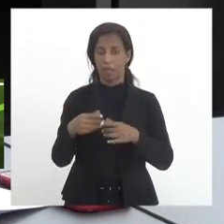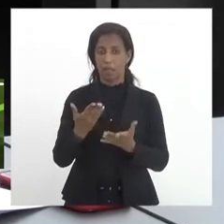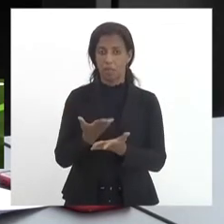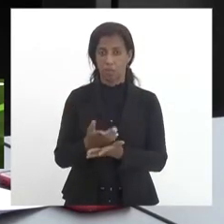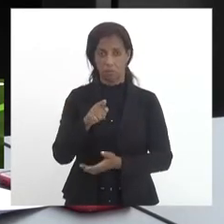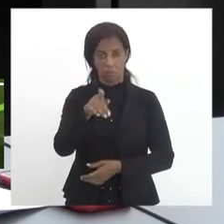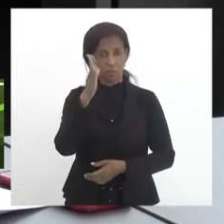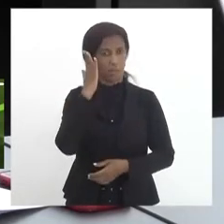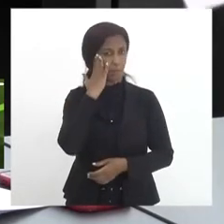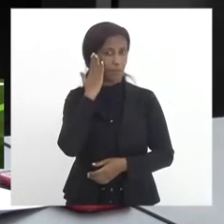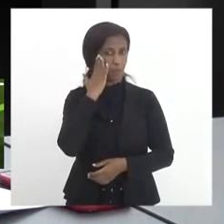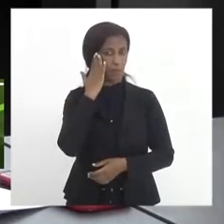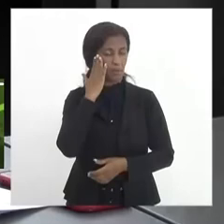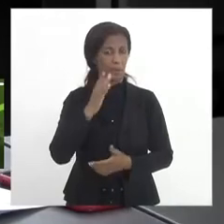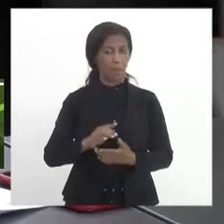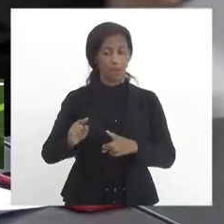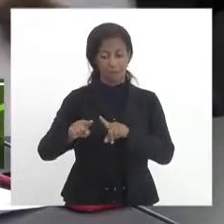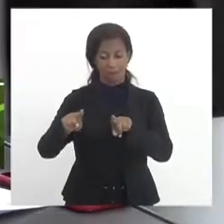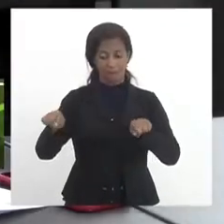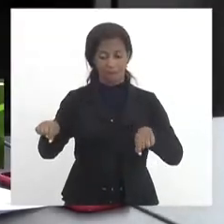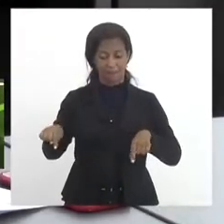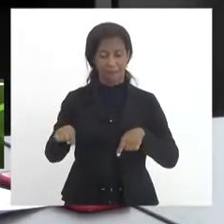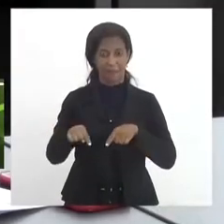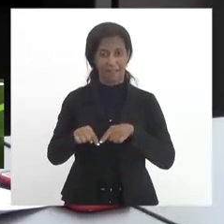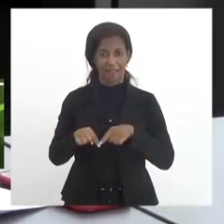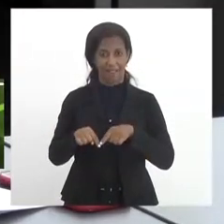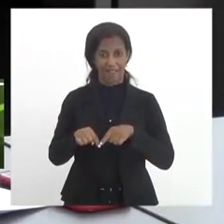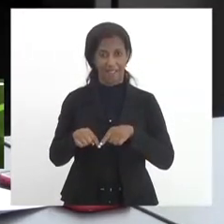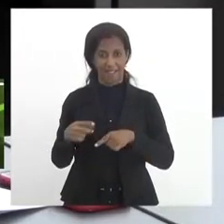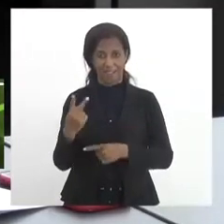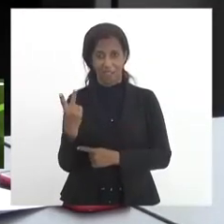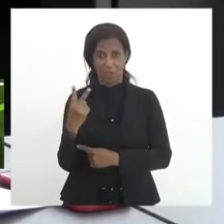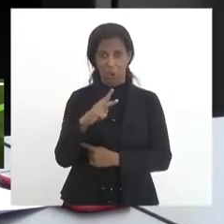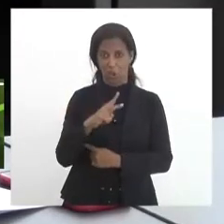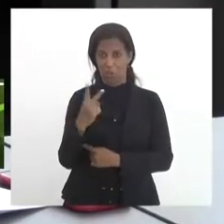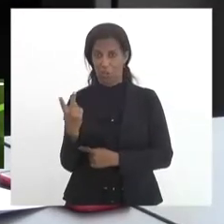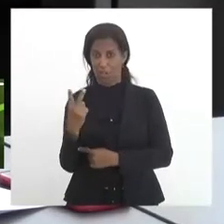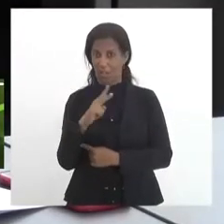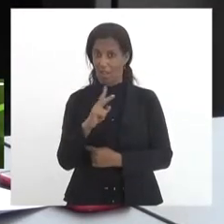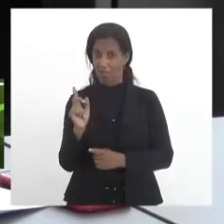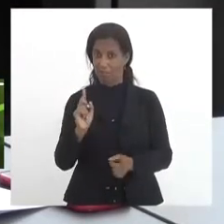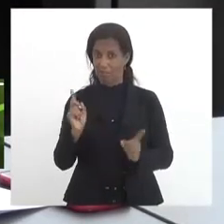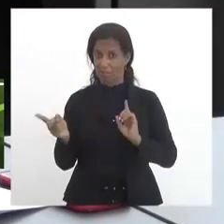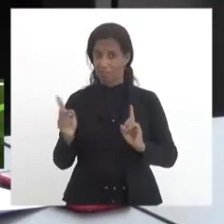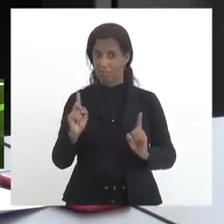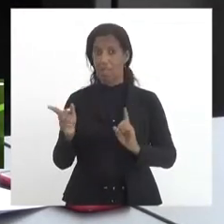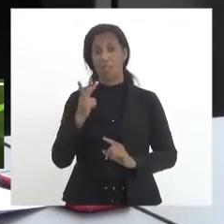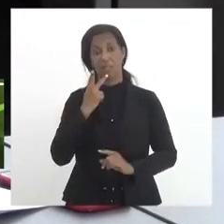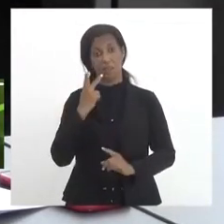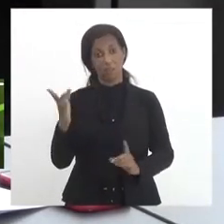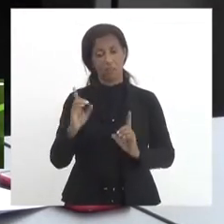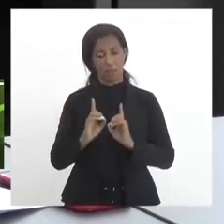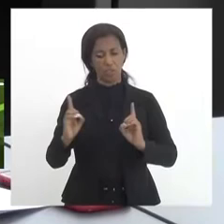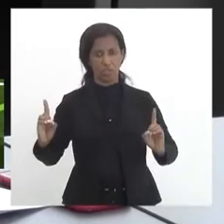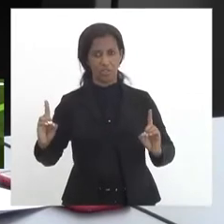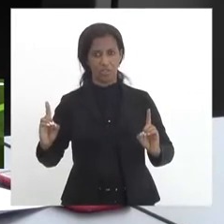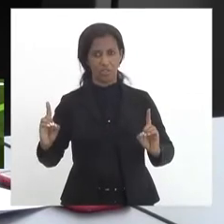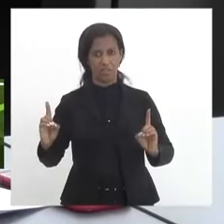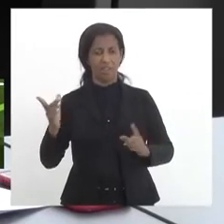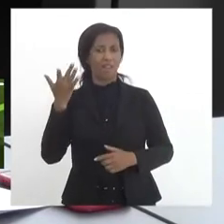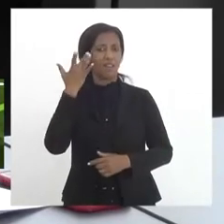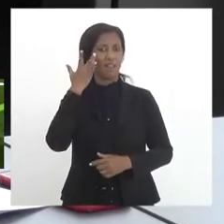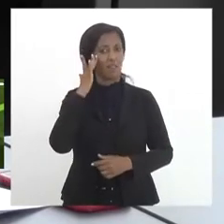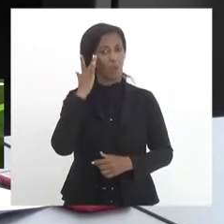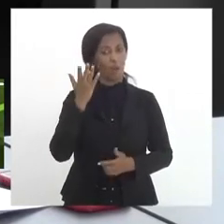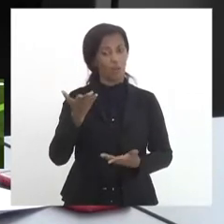também que a área é produto de dois lados, né? Então está tratando de distanciamento. E eu acho que, se